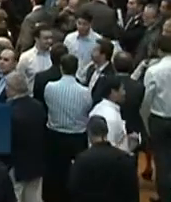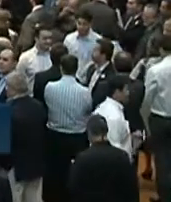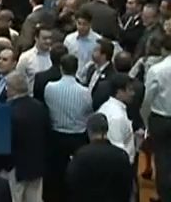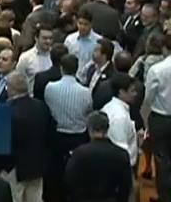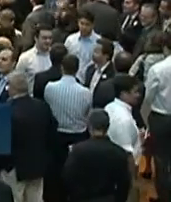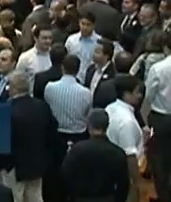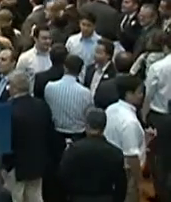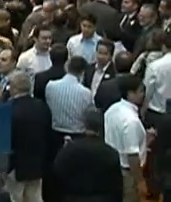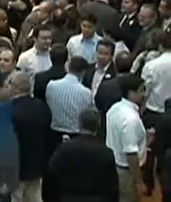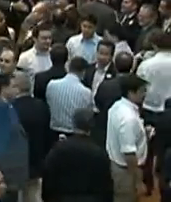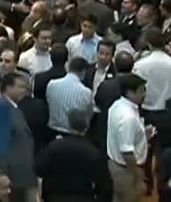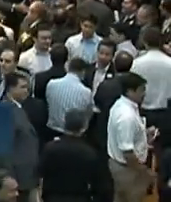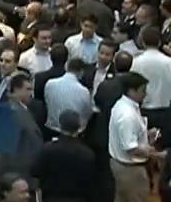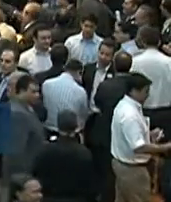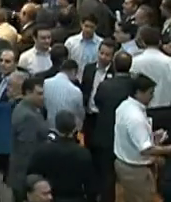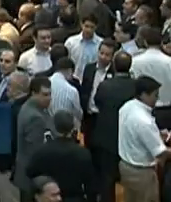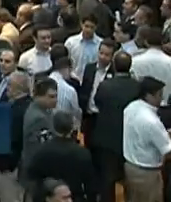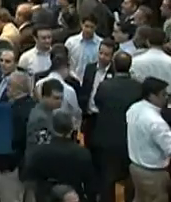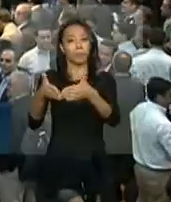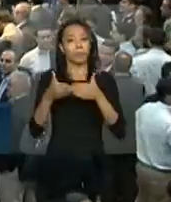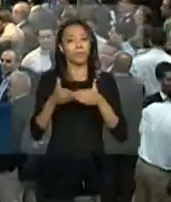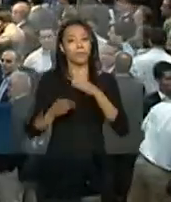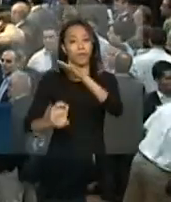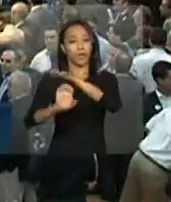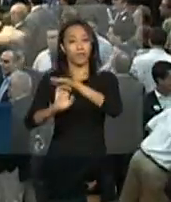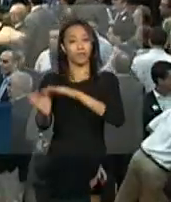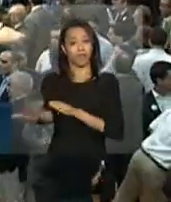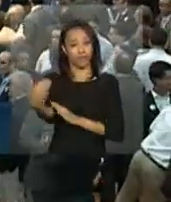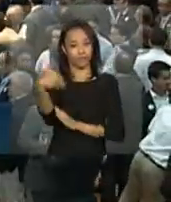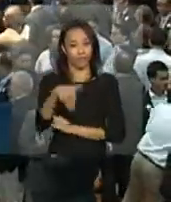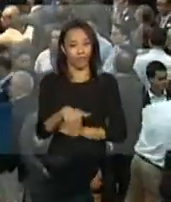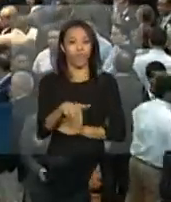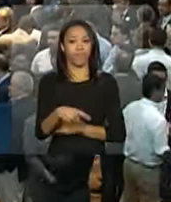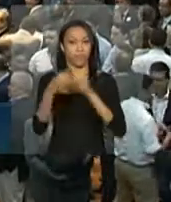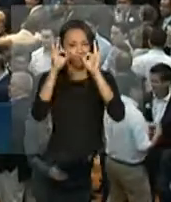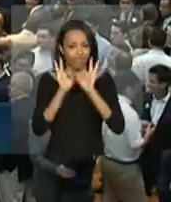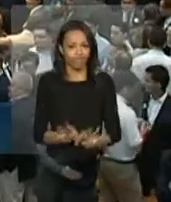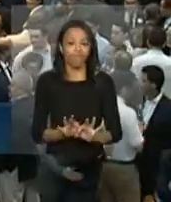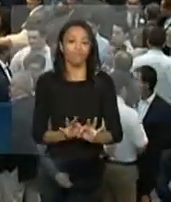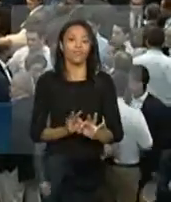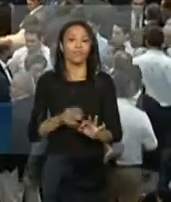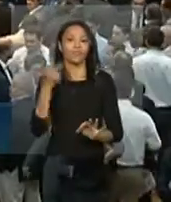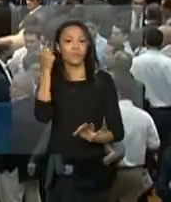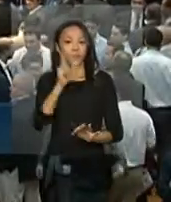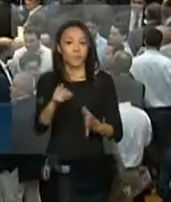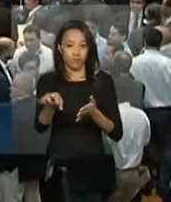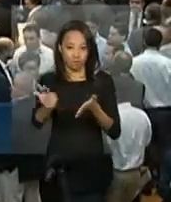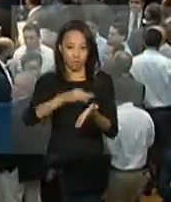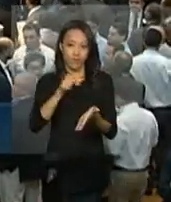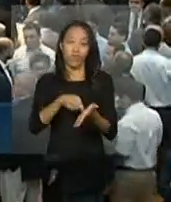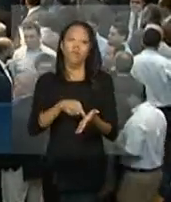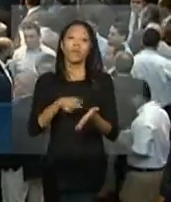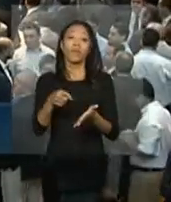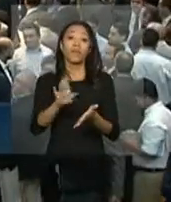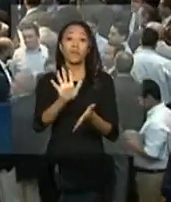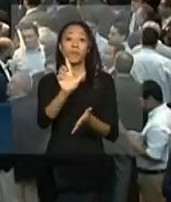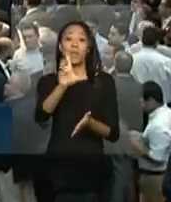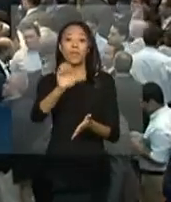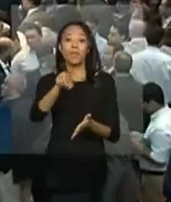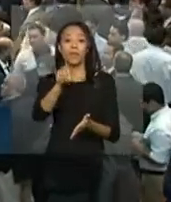Itaú Solicito que a proponente vencedora ratifique sua proposta a fim de que seja homologado o resultado do leilão